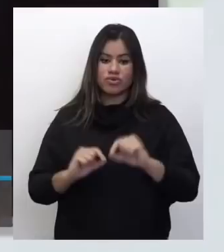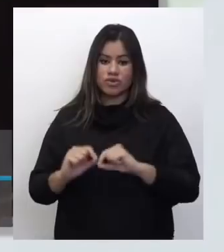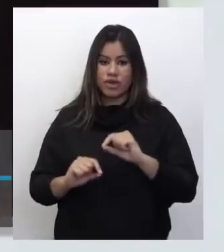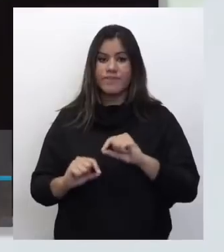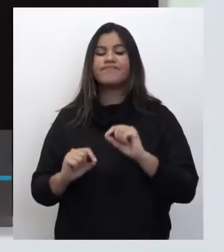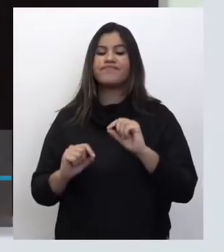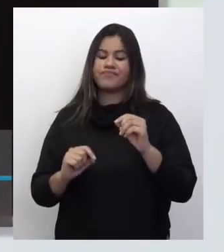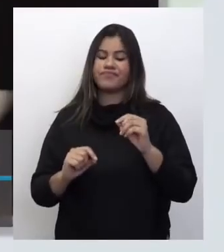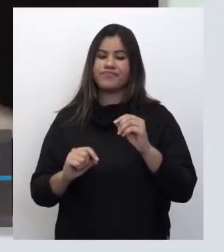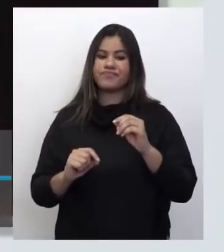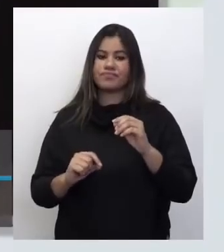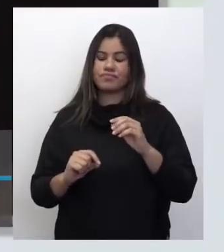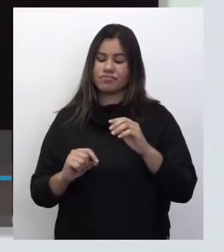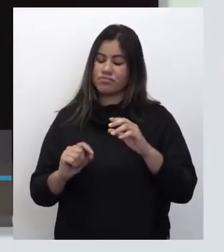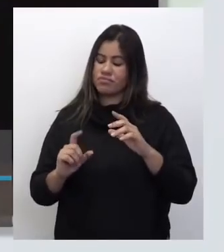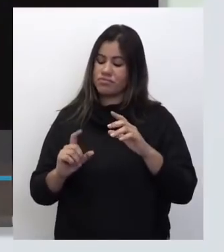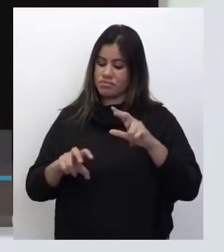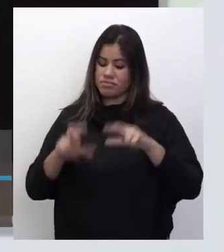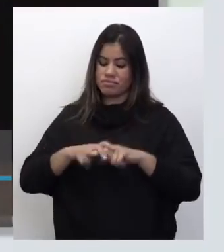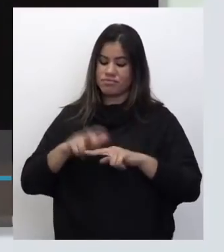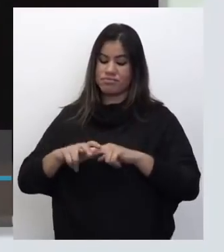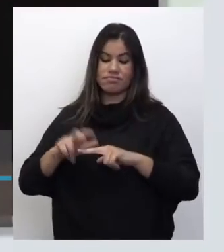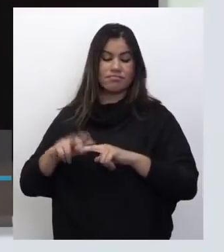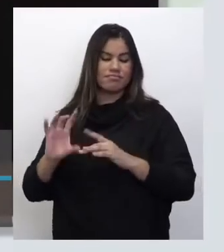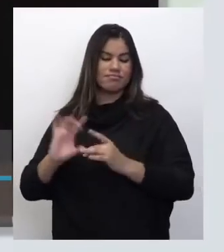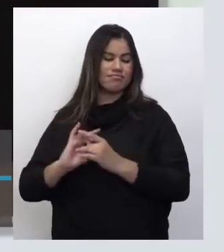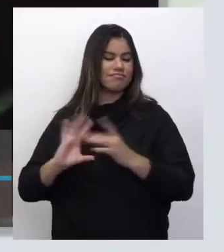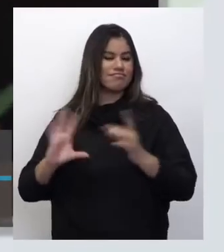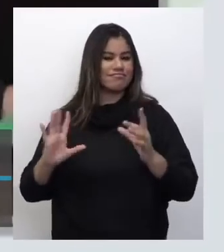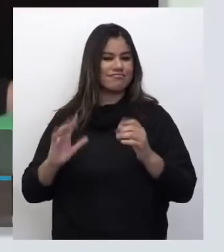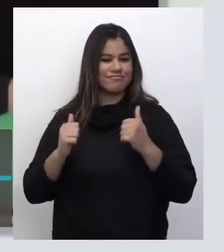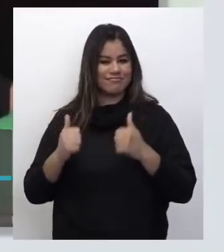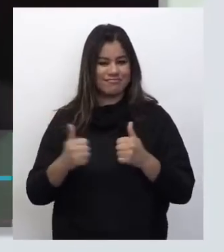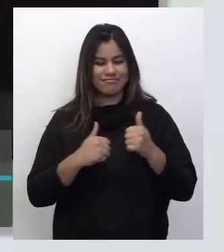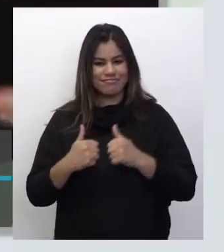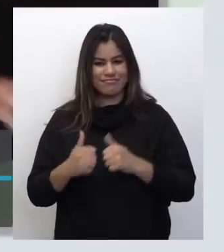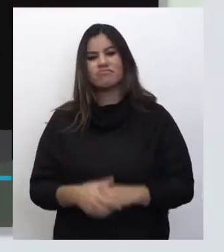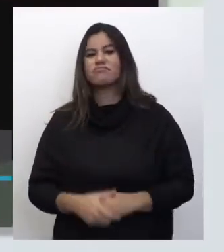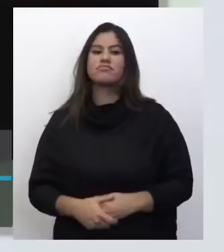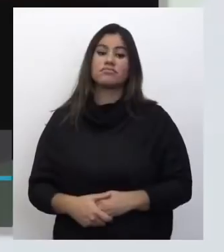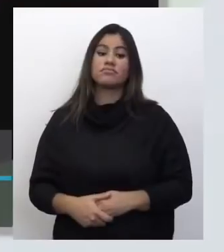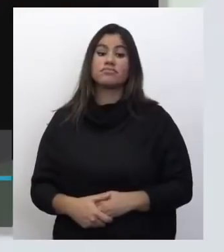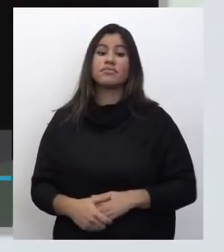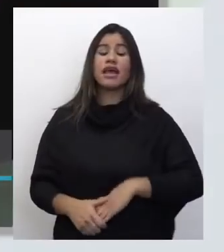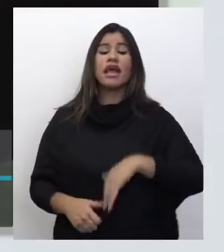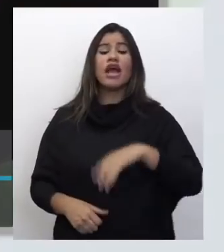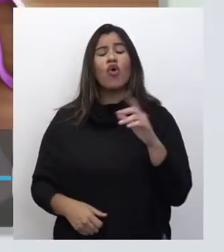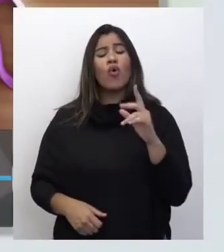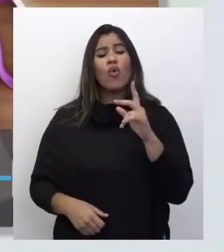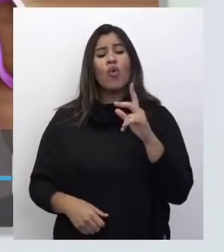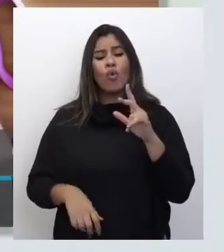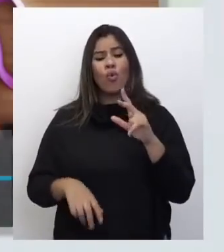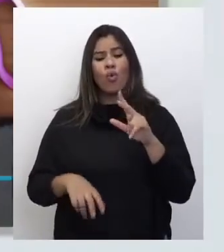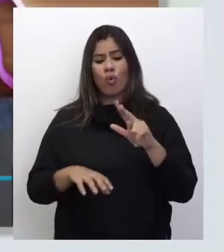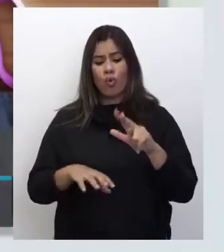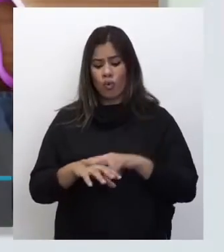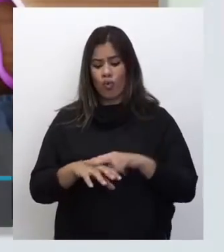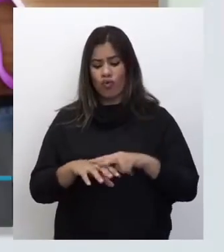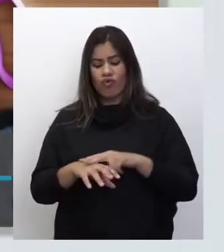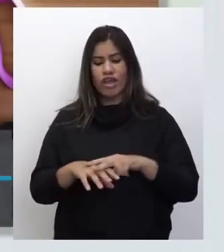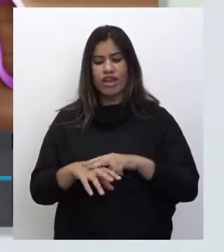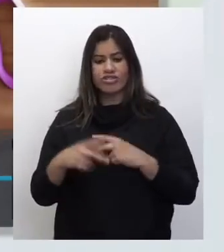uma janela pop-up? Bom, eu vou usar, o verde vai ser a minha persiana. Então, esse papel